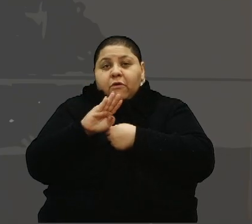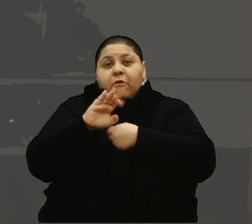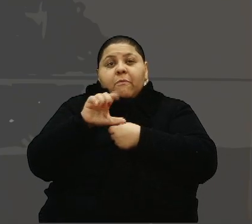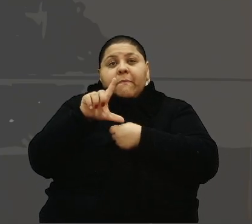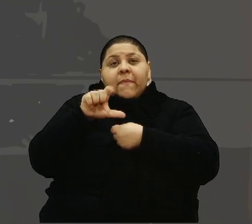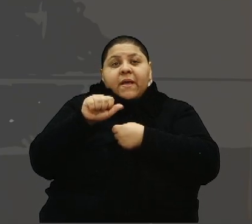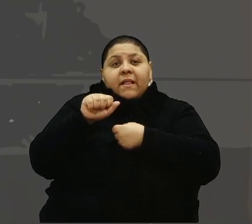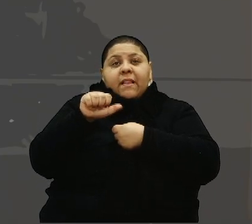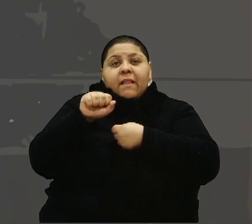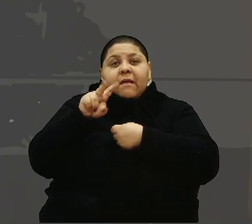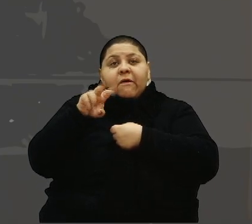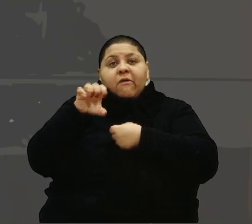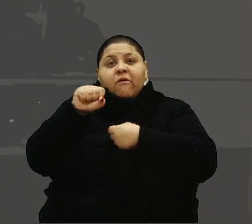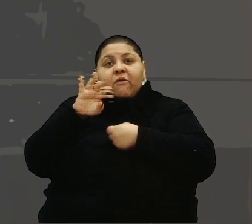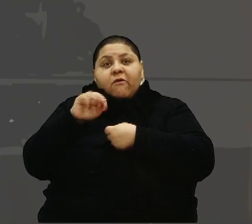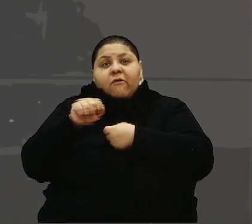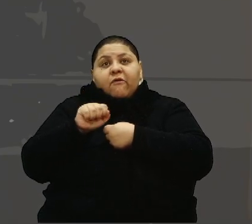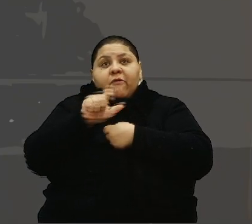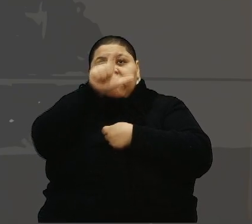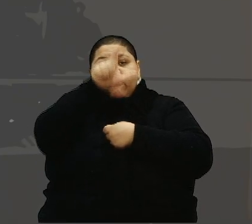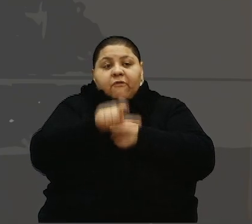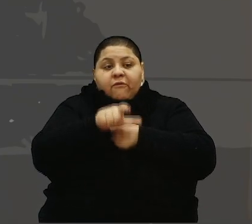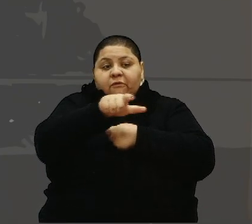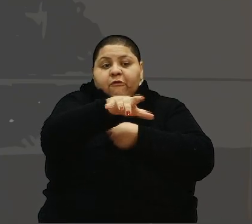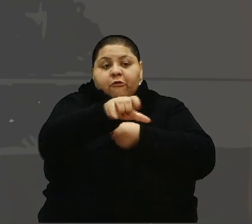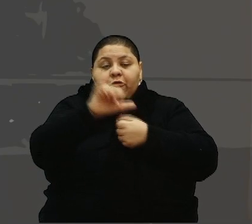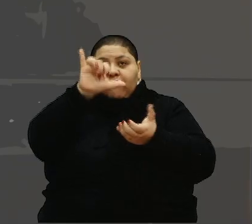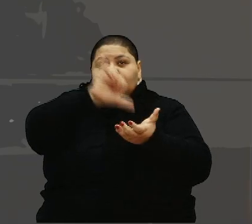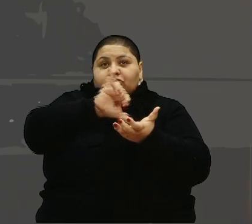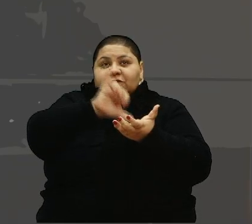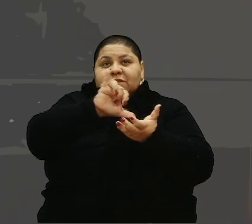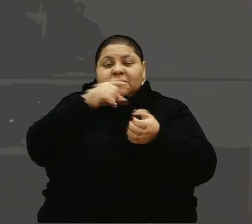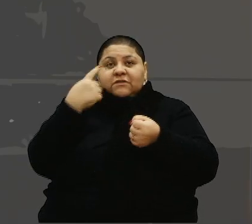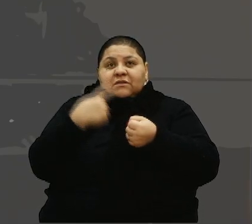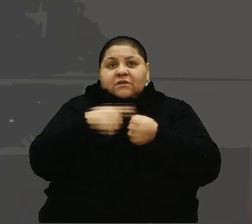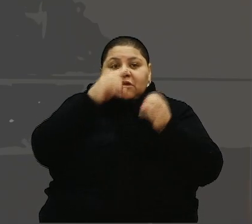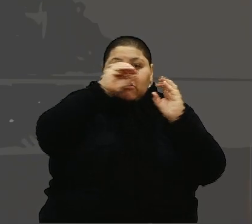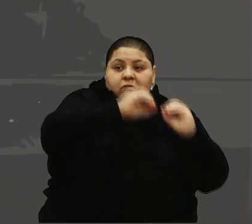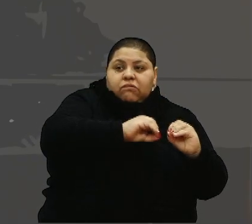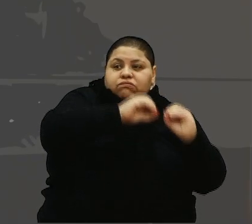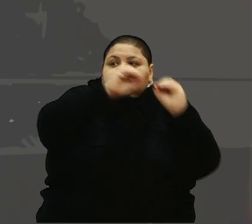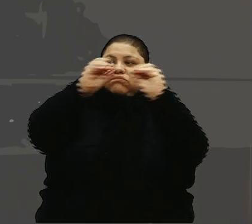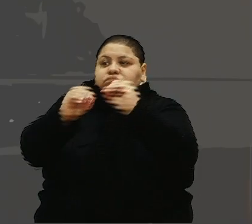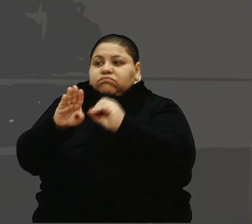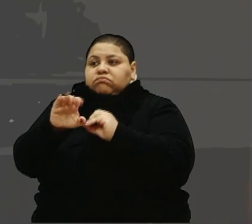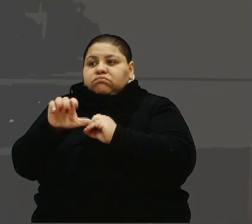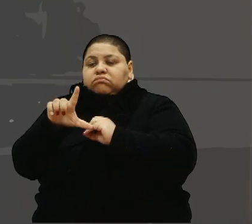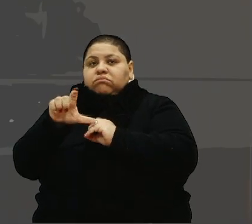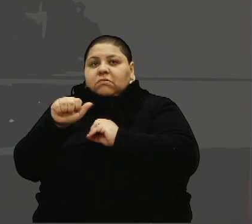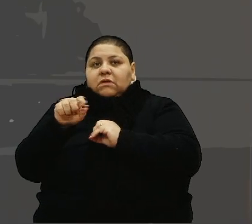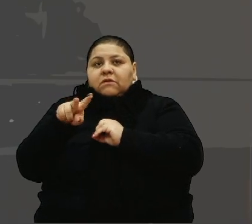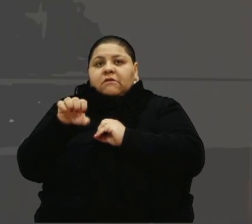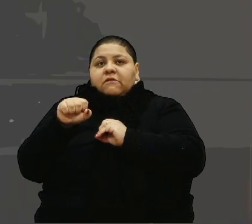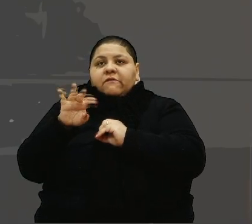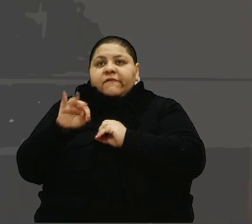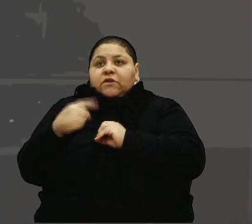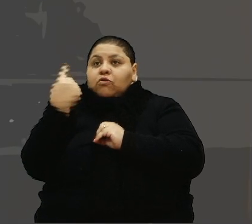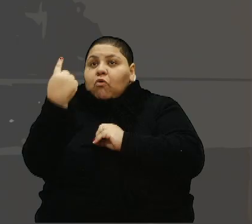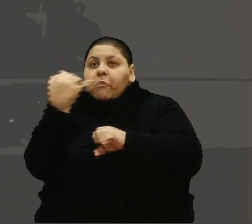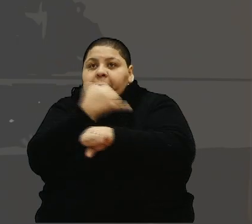Vista, que a pessoa pega o ônibus ali no centro de Goiânia e vai até Bela Vista com uma passagem a